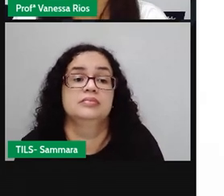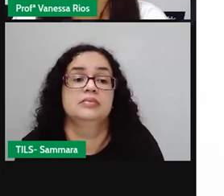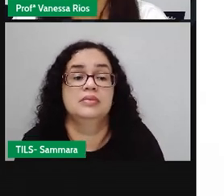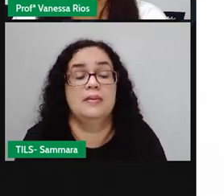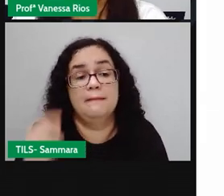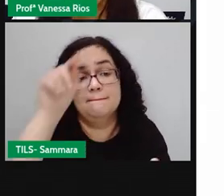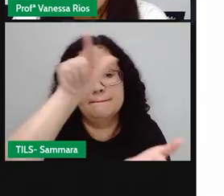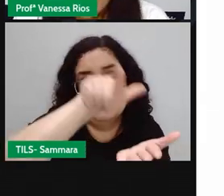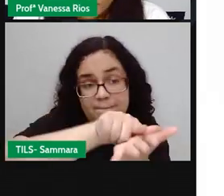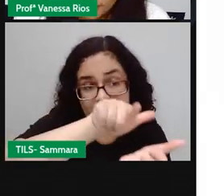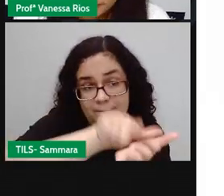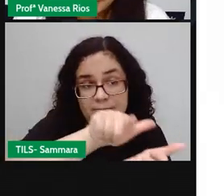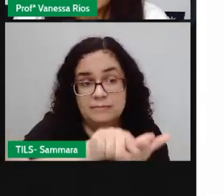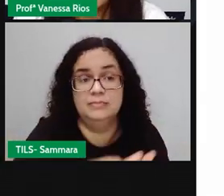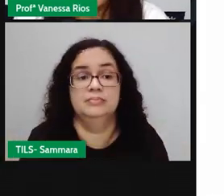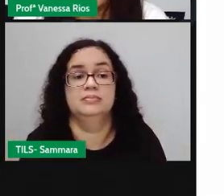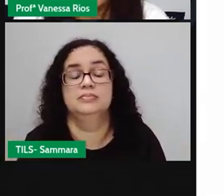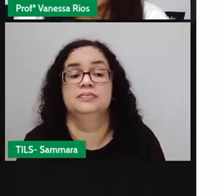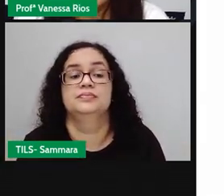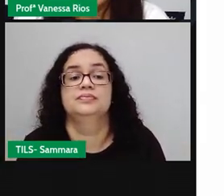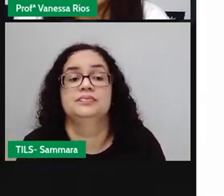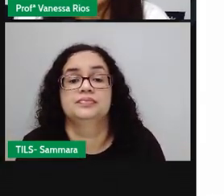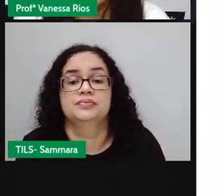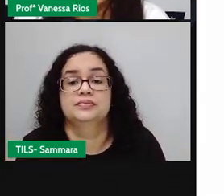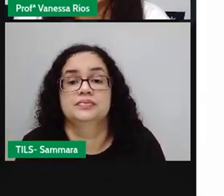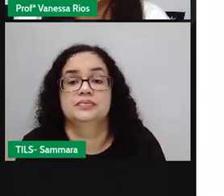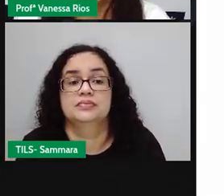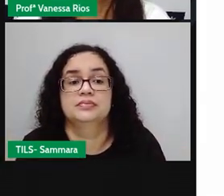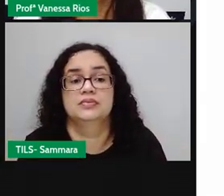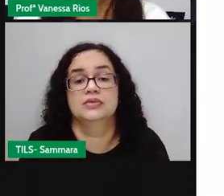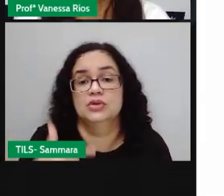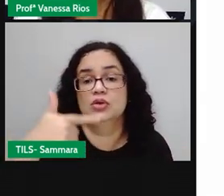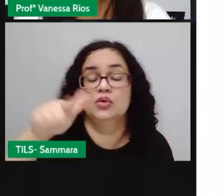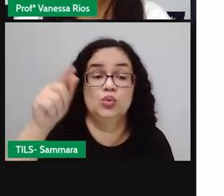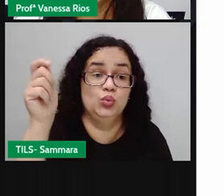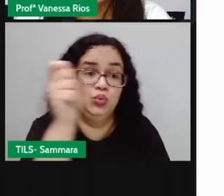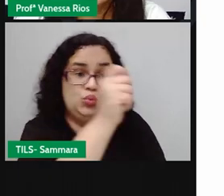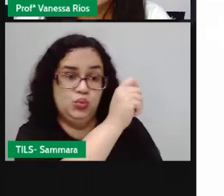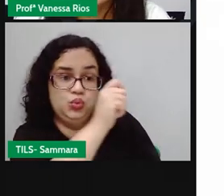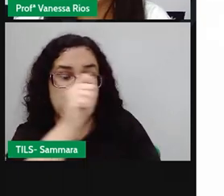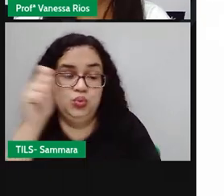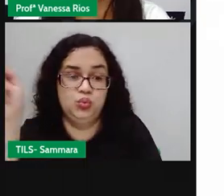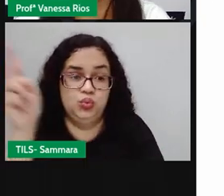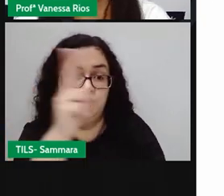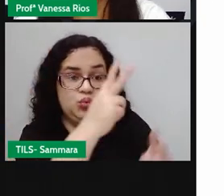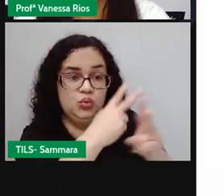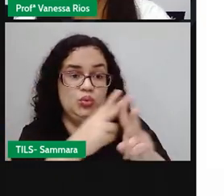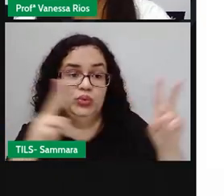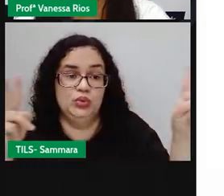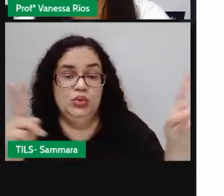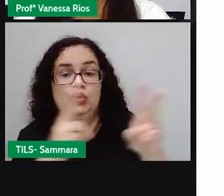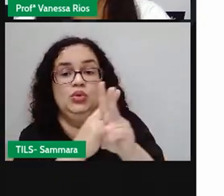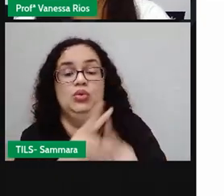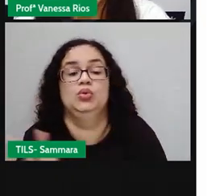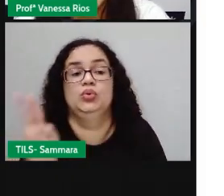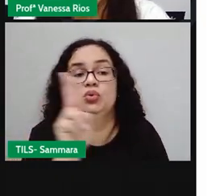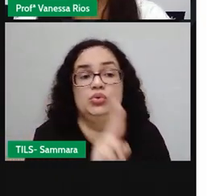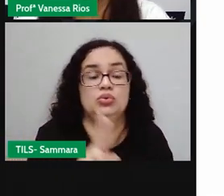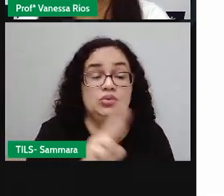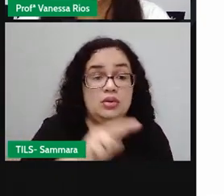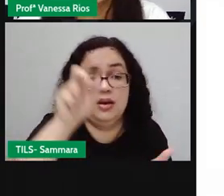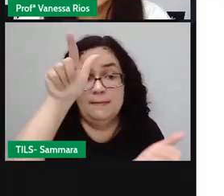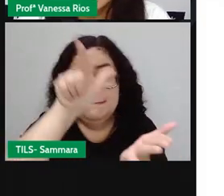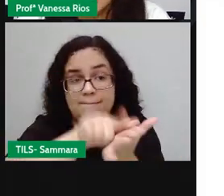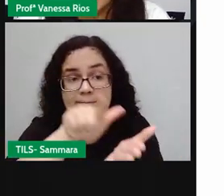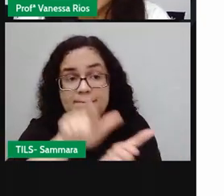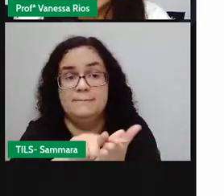de papel. Olha só, um catavento também pode utilizar o papel